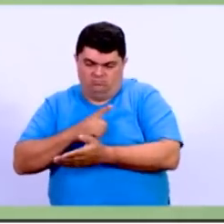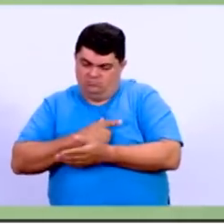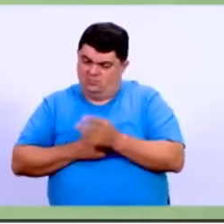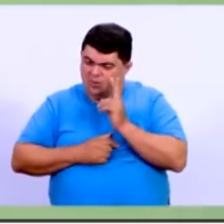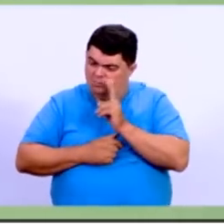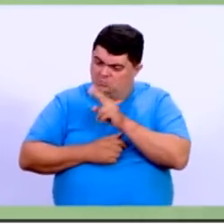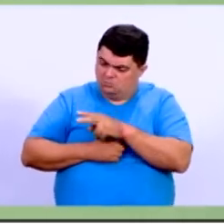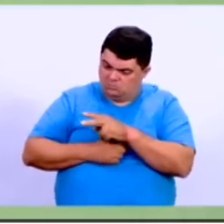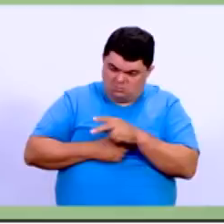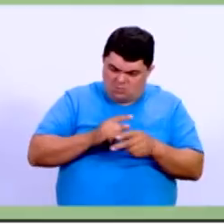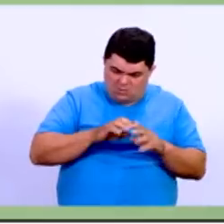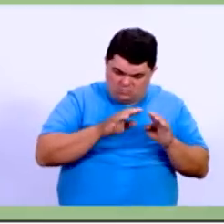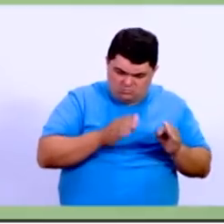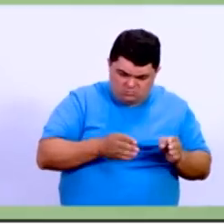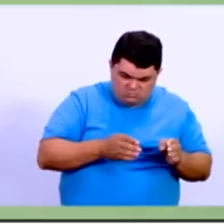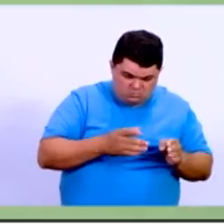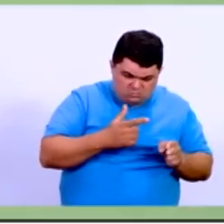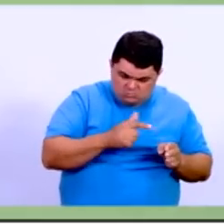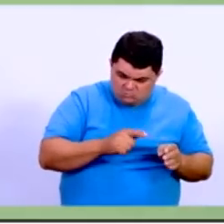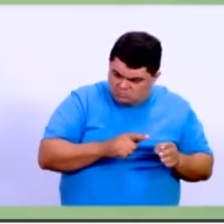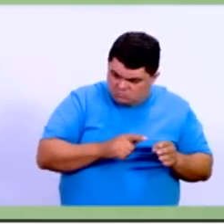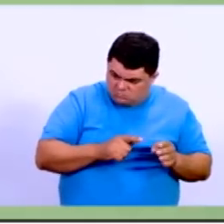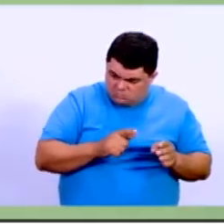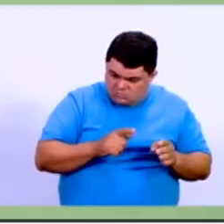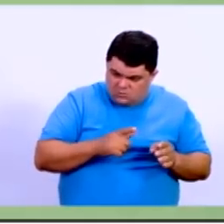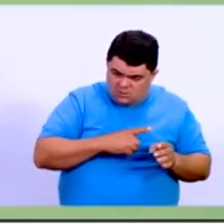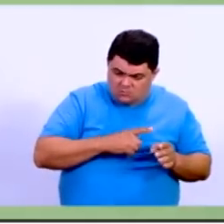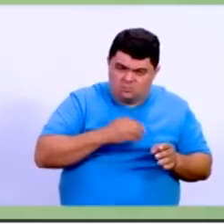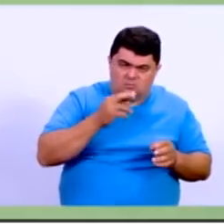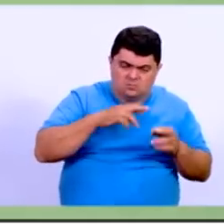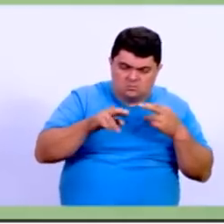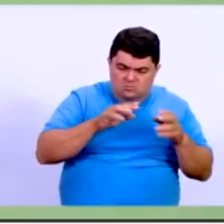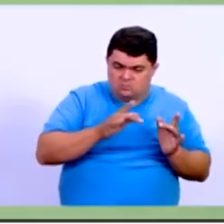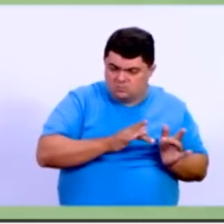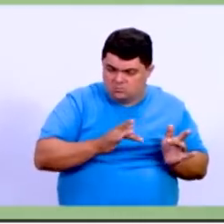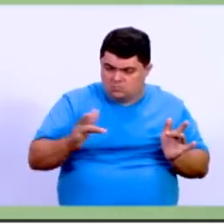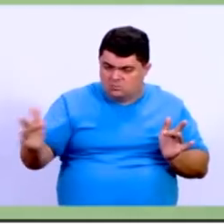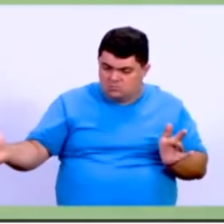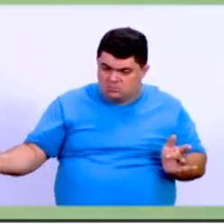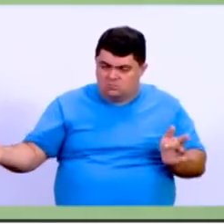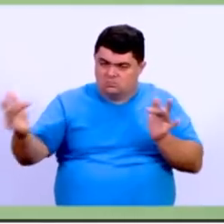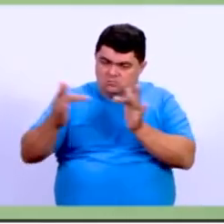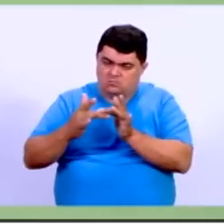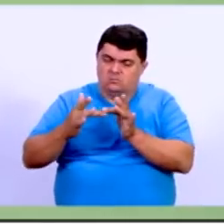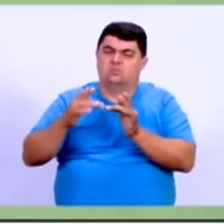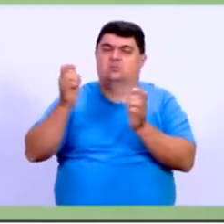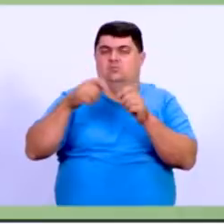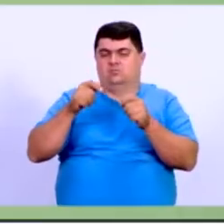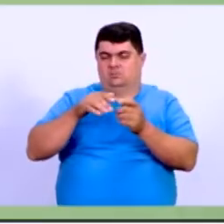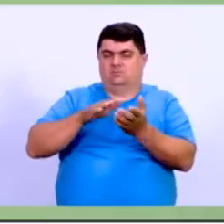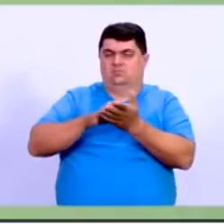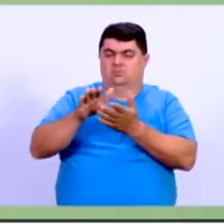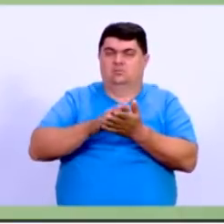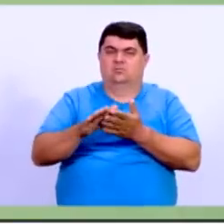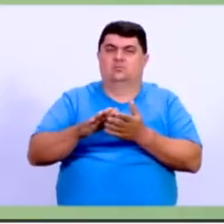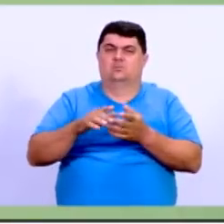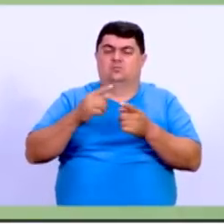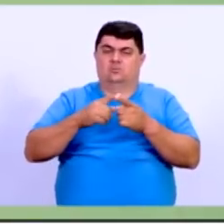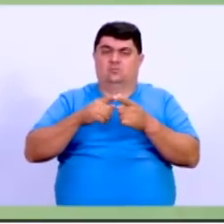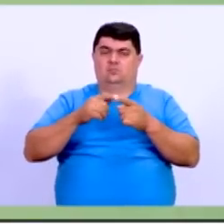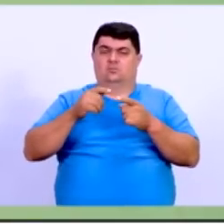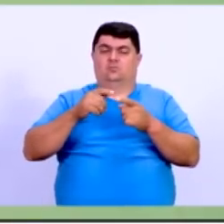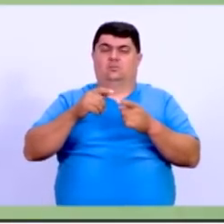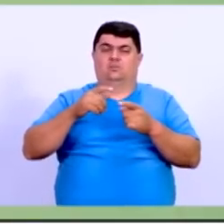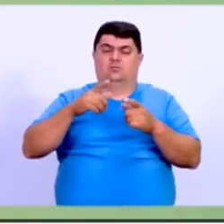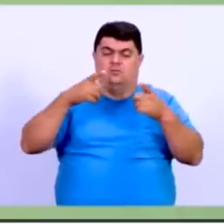forma exclusiva, eu tenho uma rede cliente-servidor, tá ok? Então olha só que interessante, esse ambiente inclusive ele é